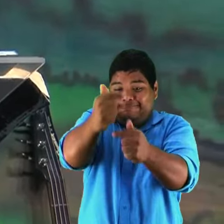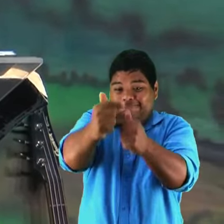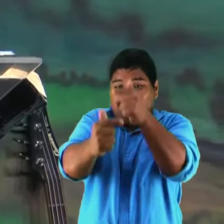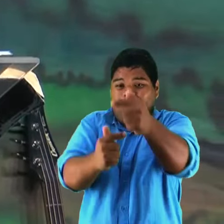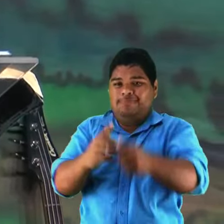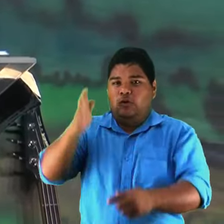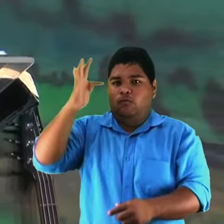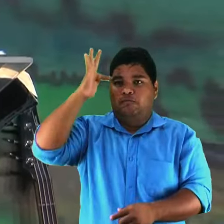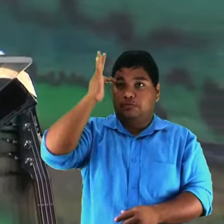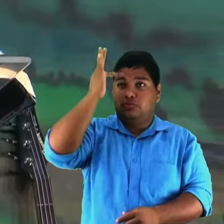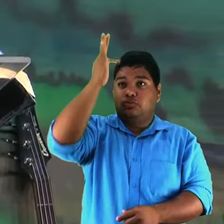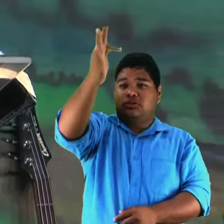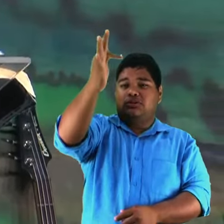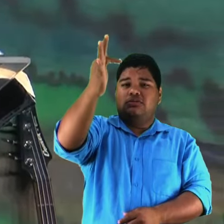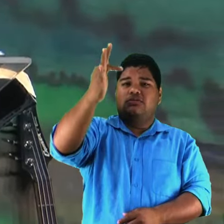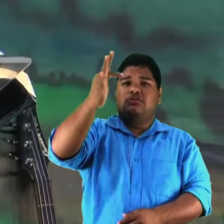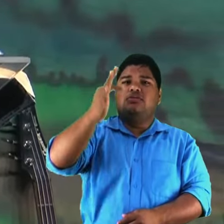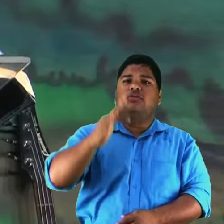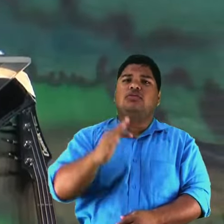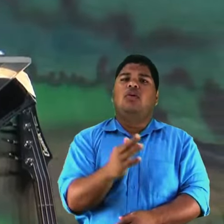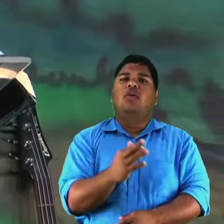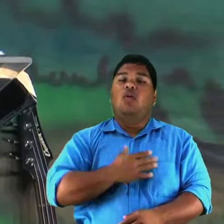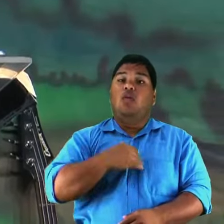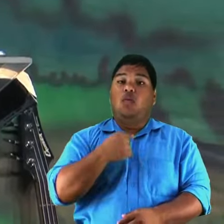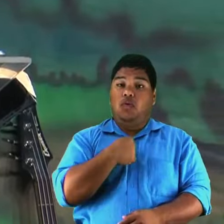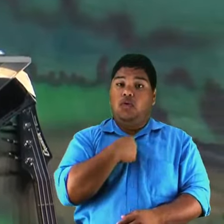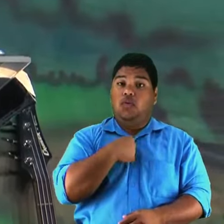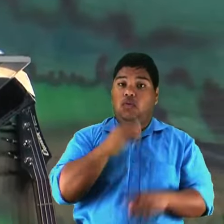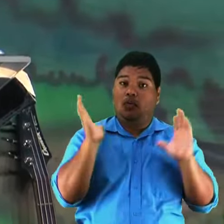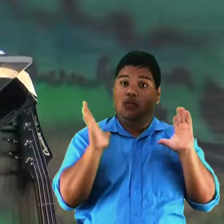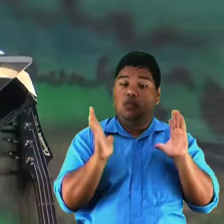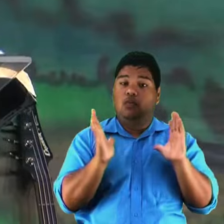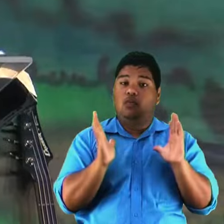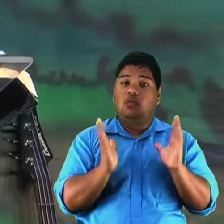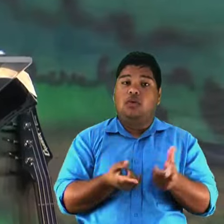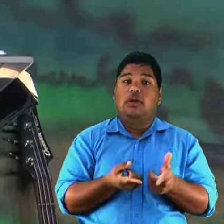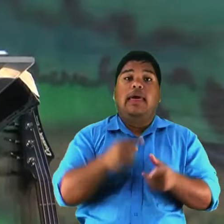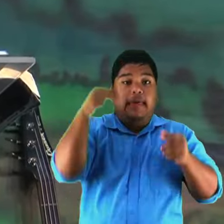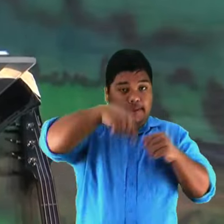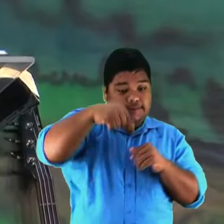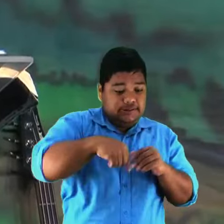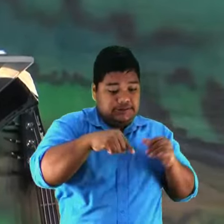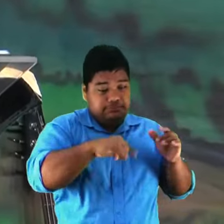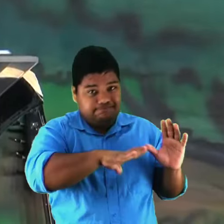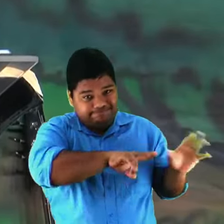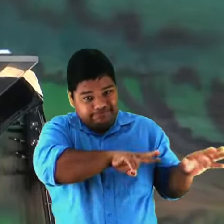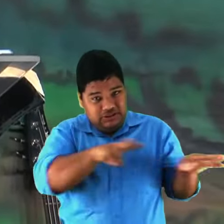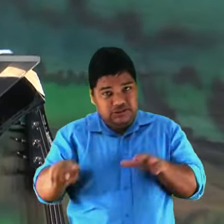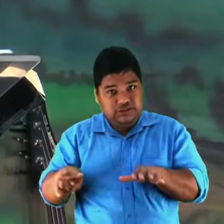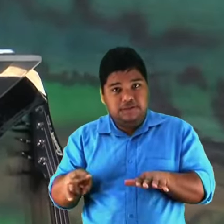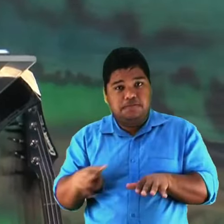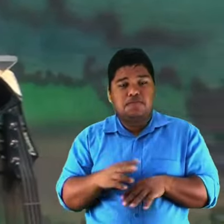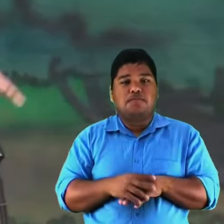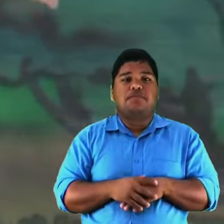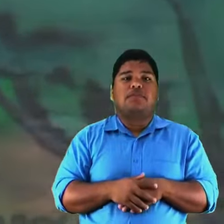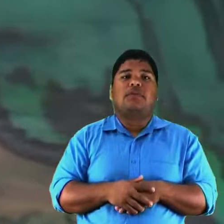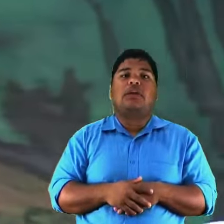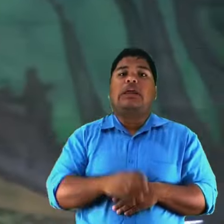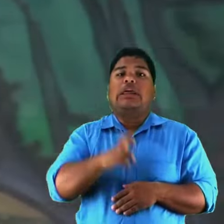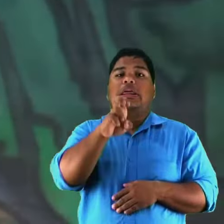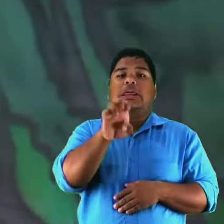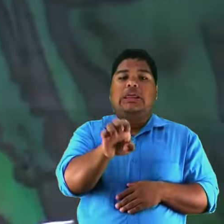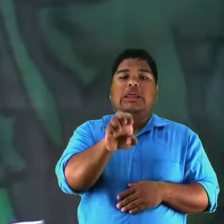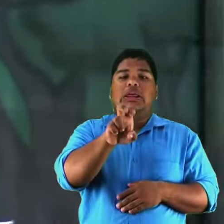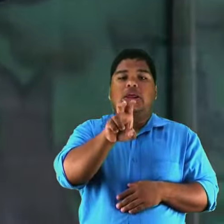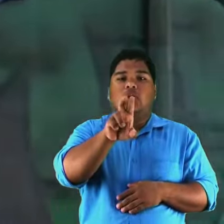tendência? Hoje eu vi uma reportagem, hoje não, essa semana, na Europa, aquelas